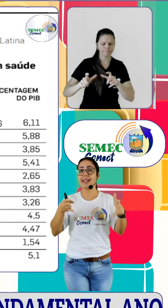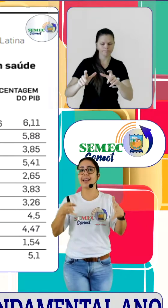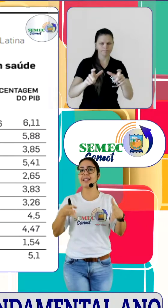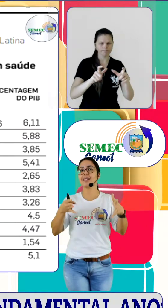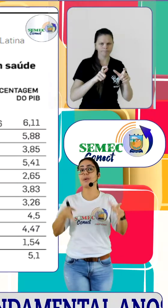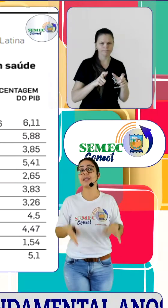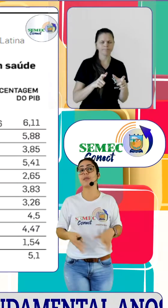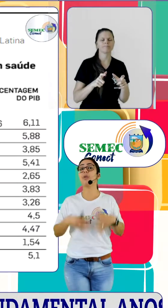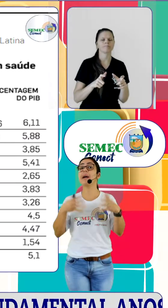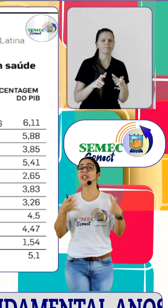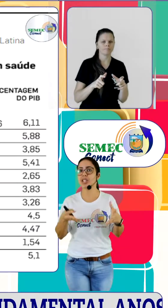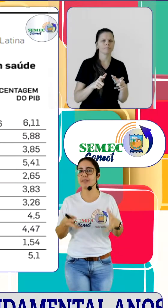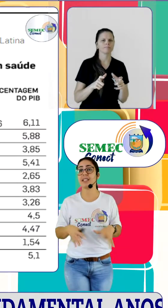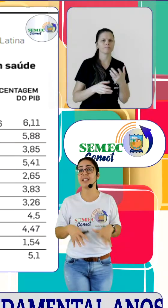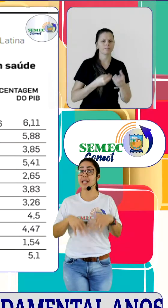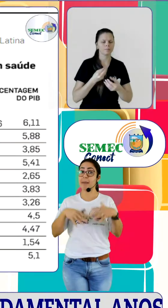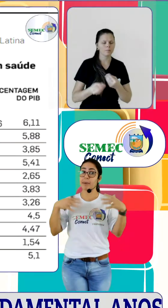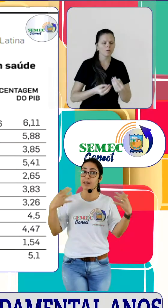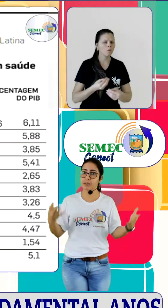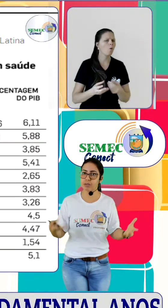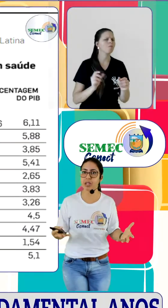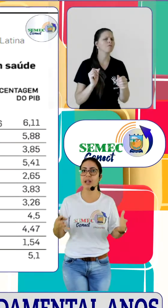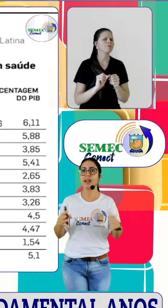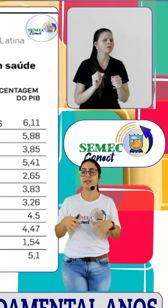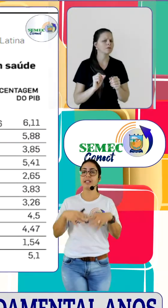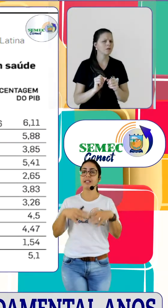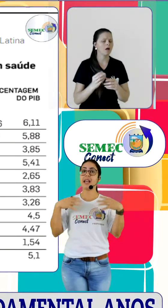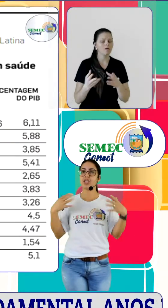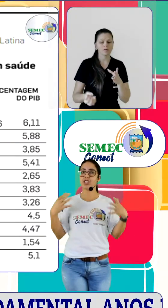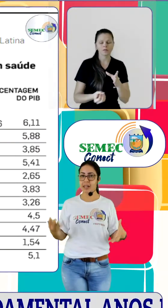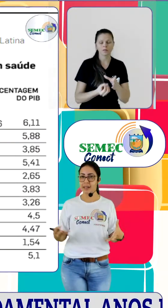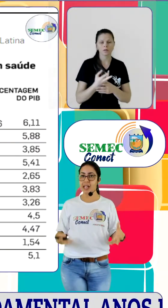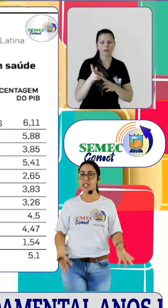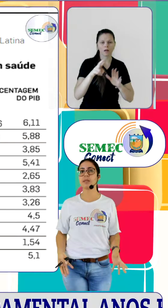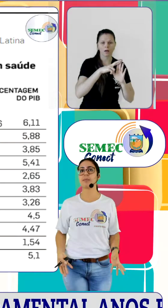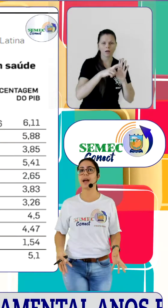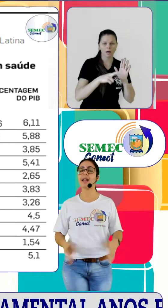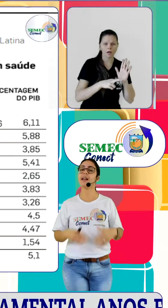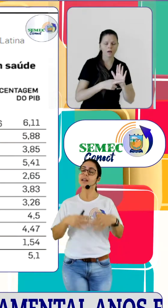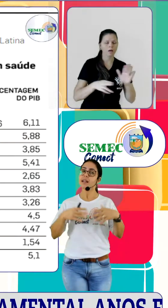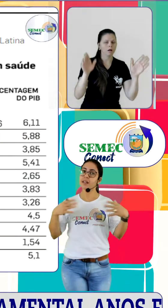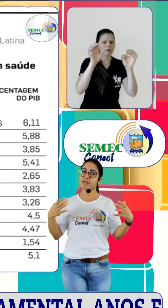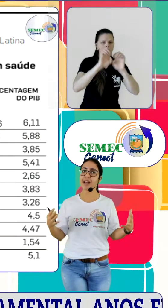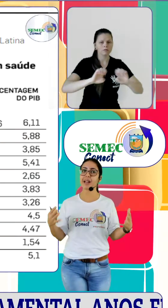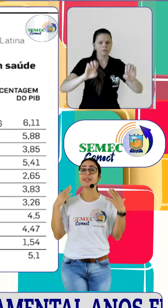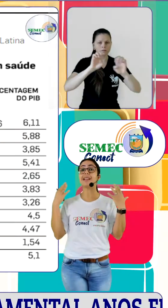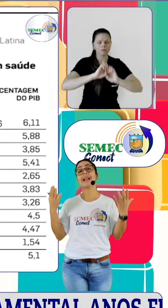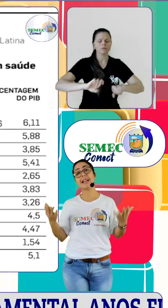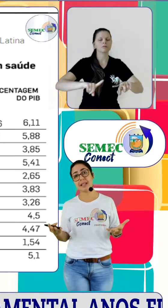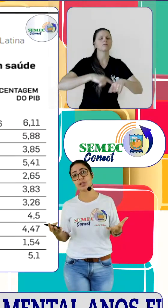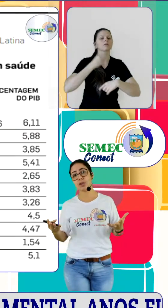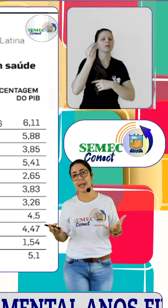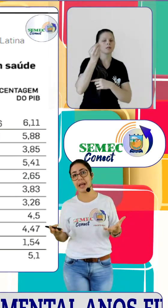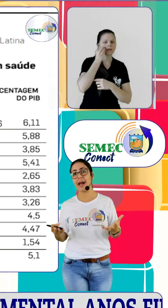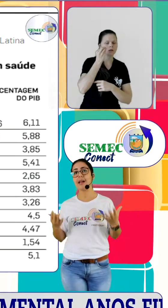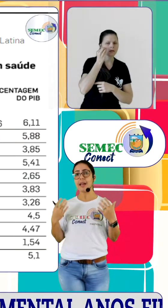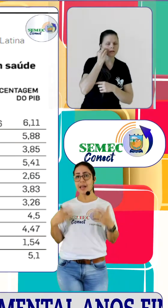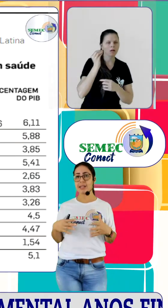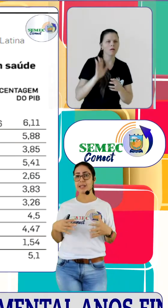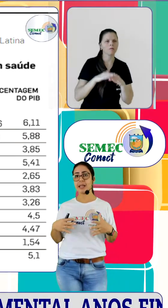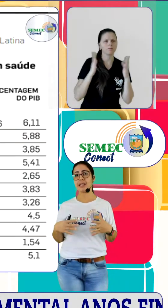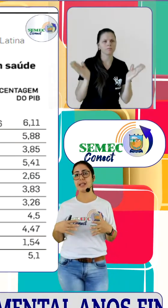lugar, naquela situação, como agir, vai se criar planos, né, vai se ter estratégias para, de fato, tentar